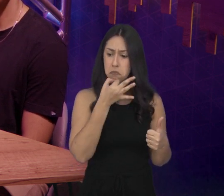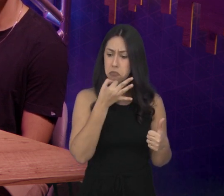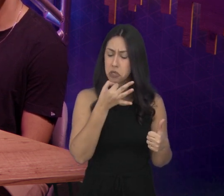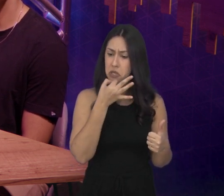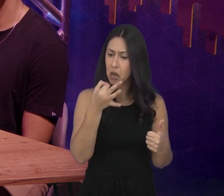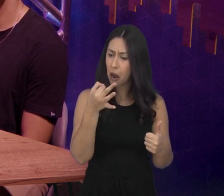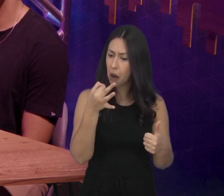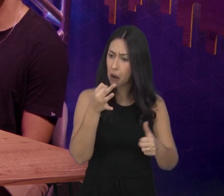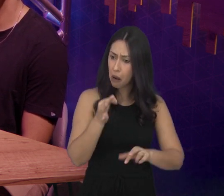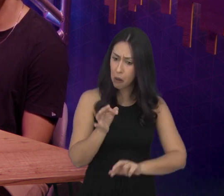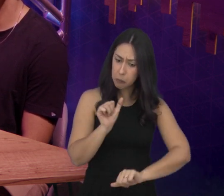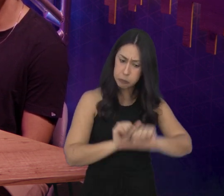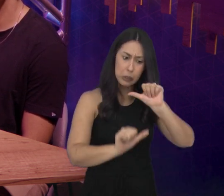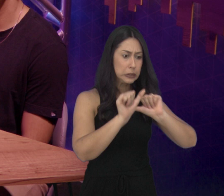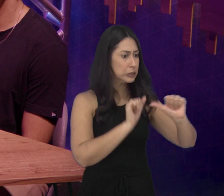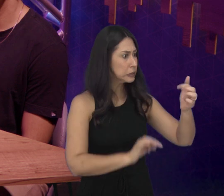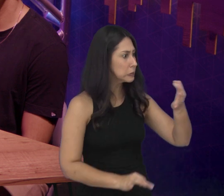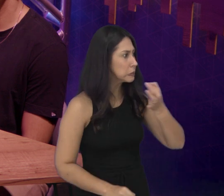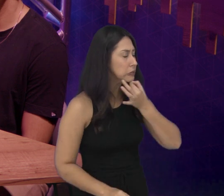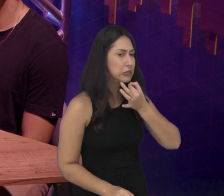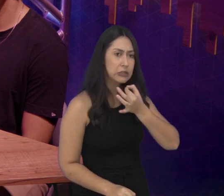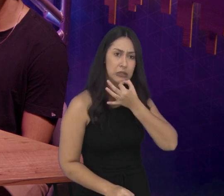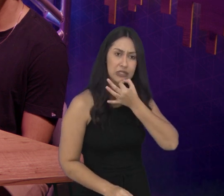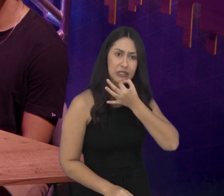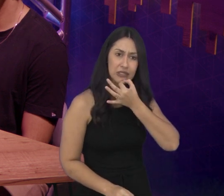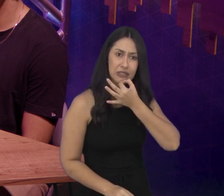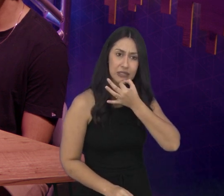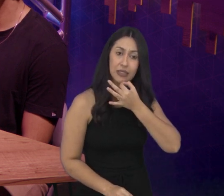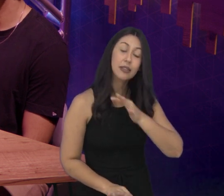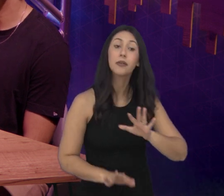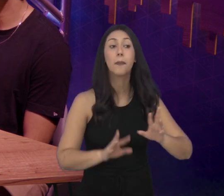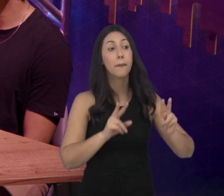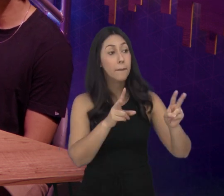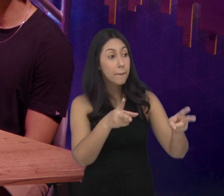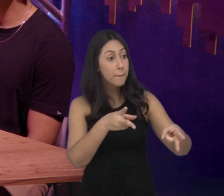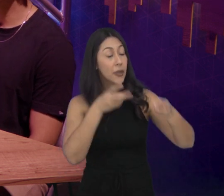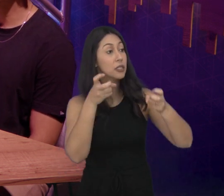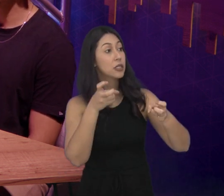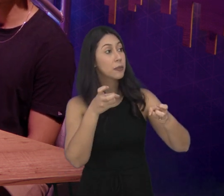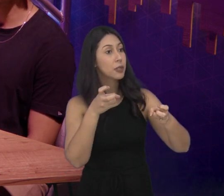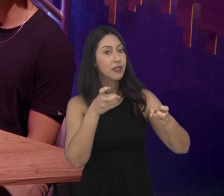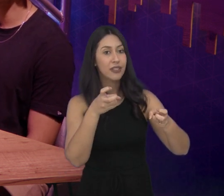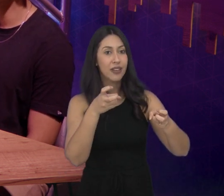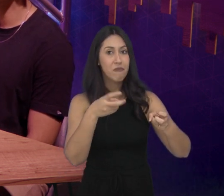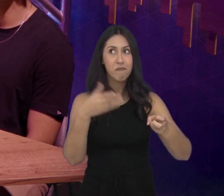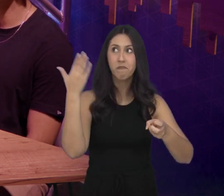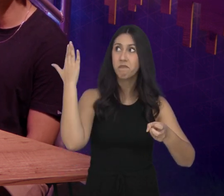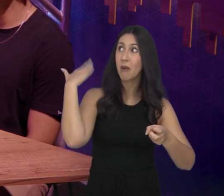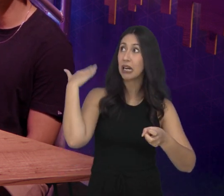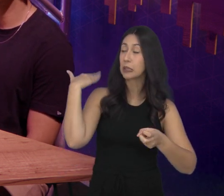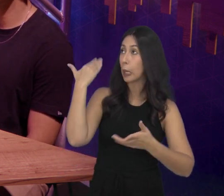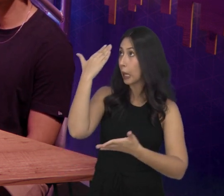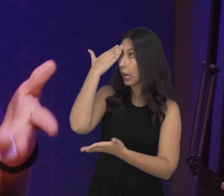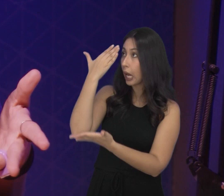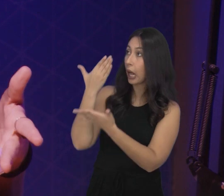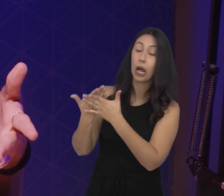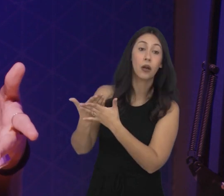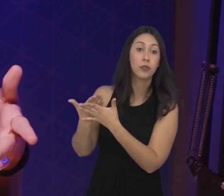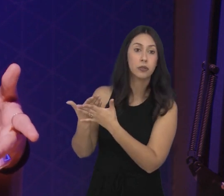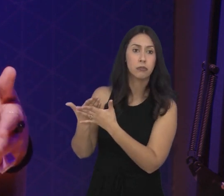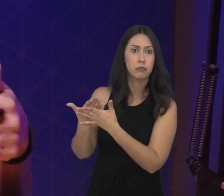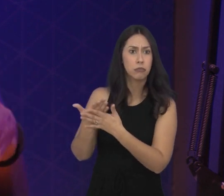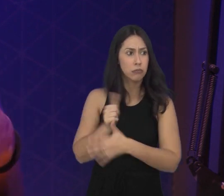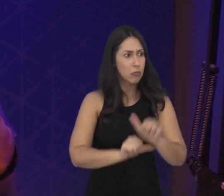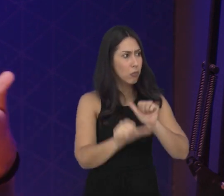de opinião. Então é uma fase em que você percebe que muito daquilo que você